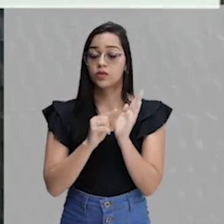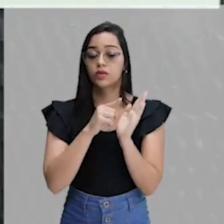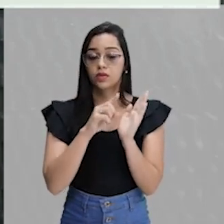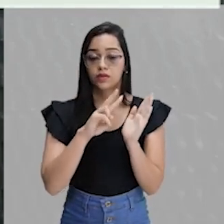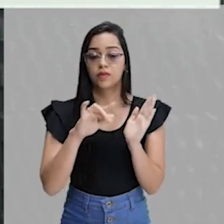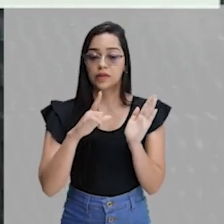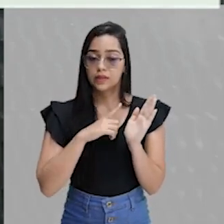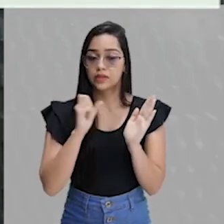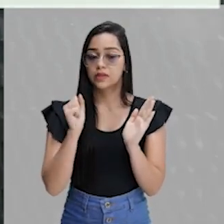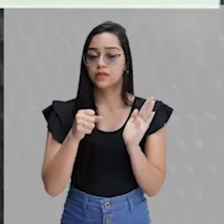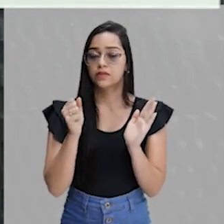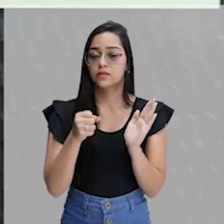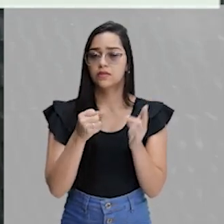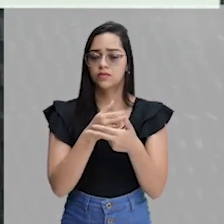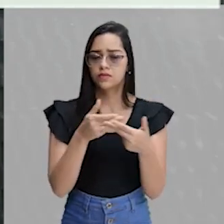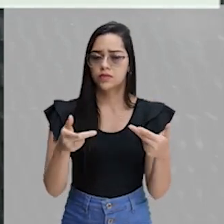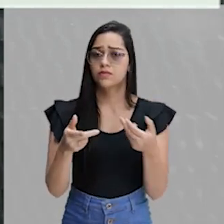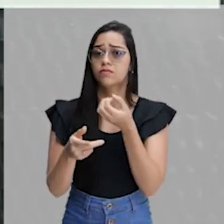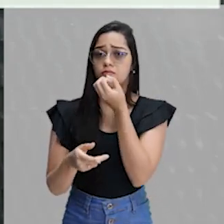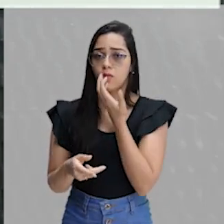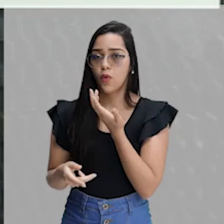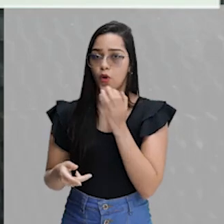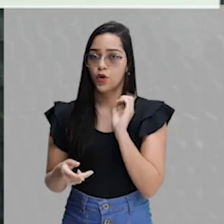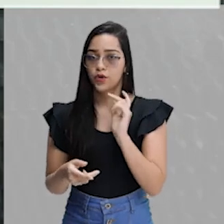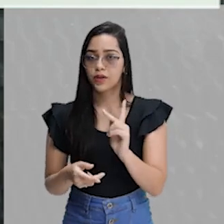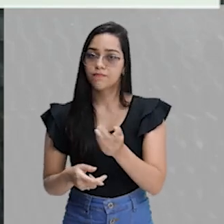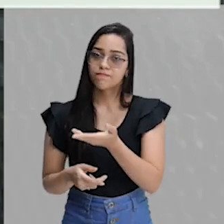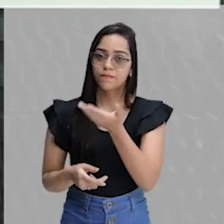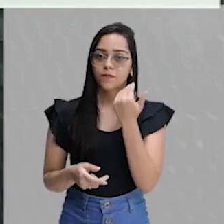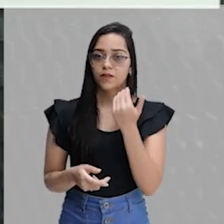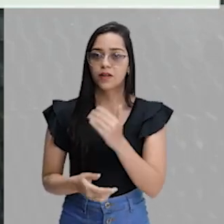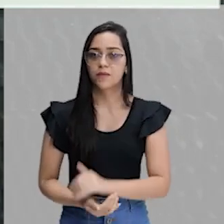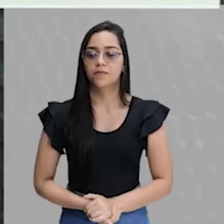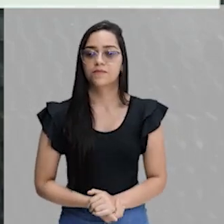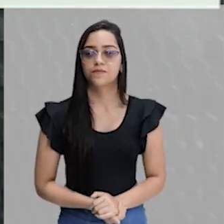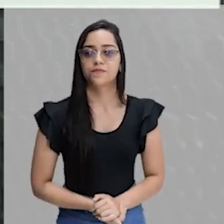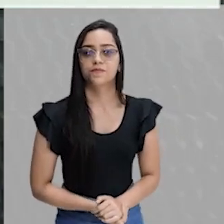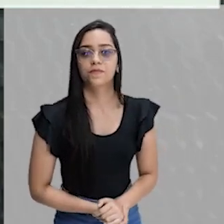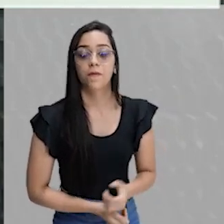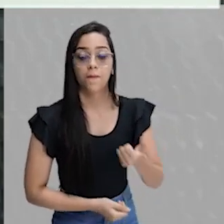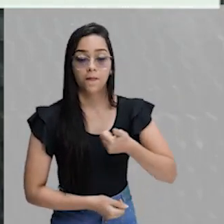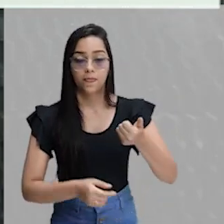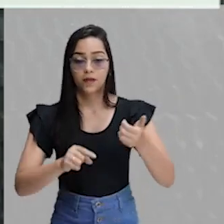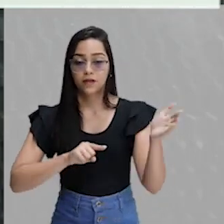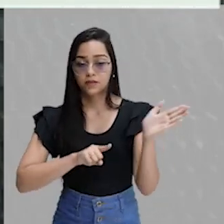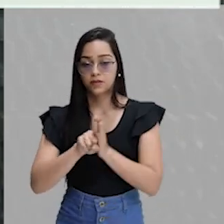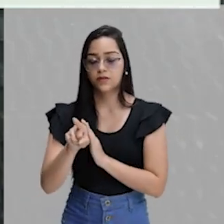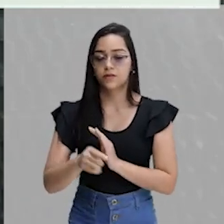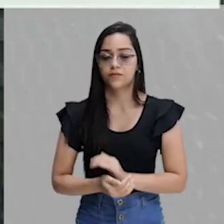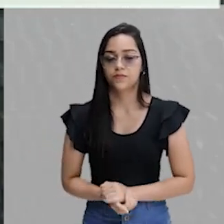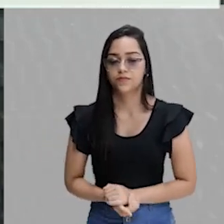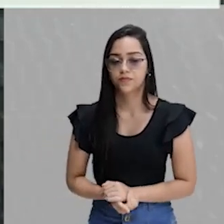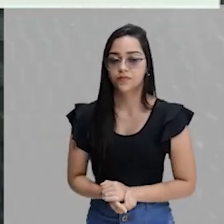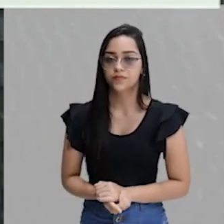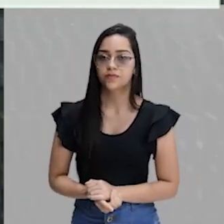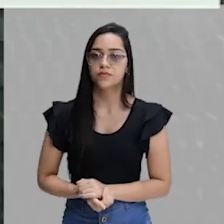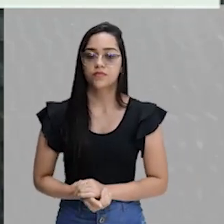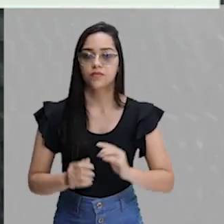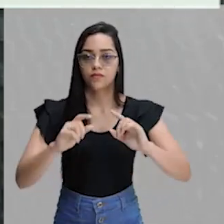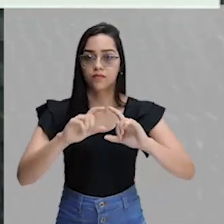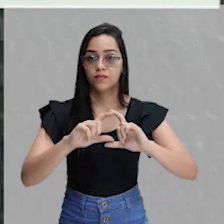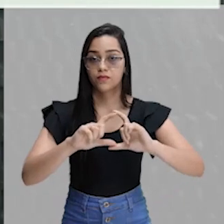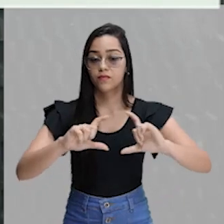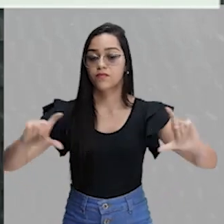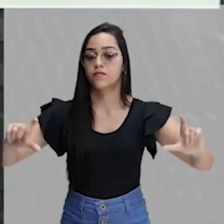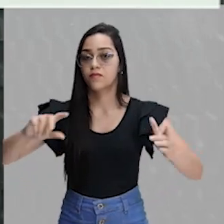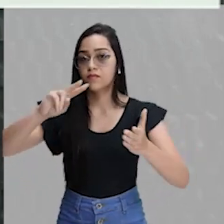você vai encontrar muita coisa boa, tá ok? Então vamos à primeira questão, né, de hoje. Então a